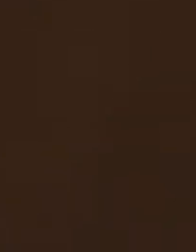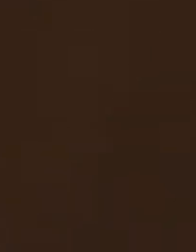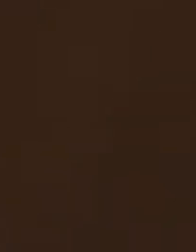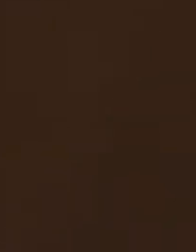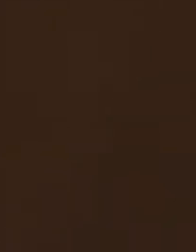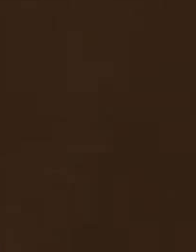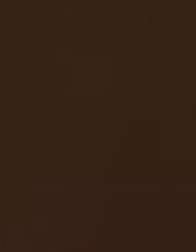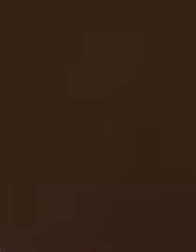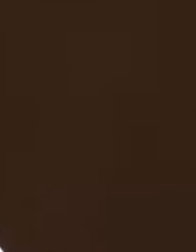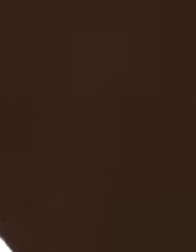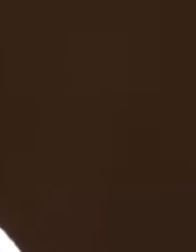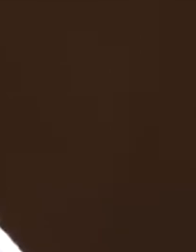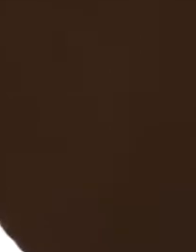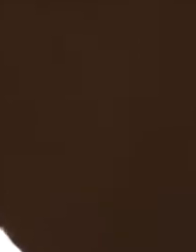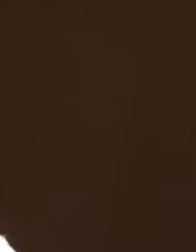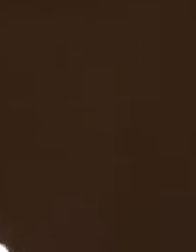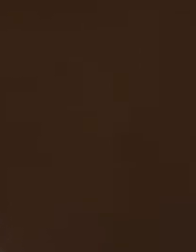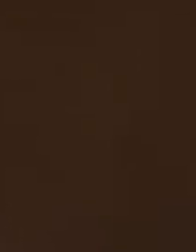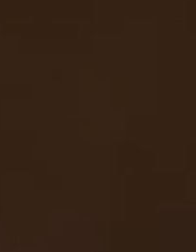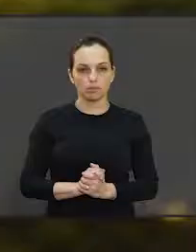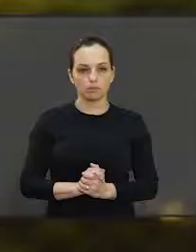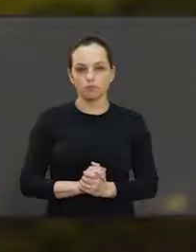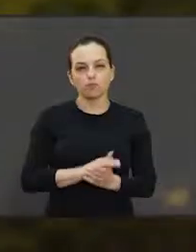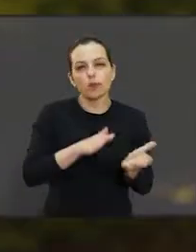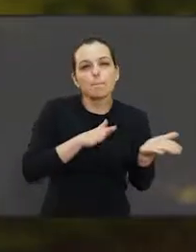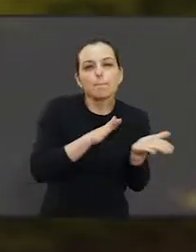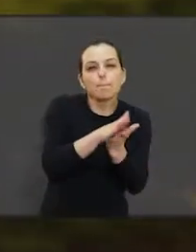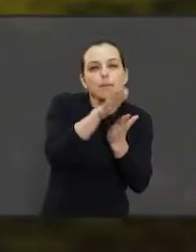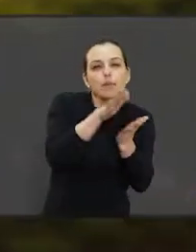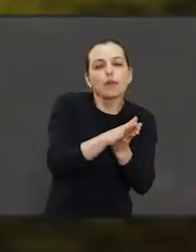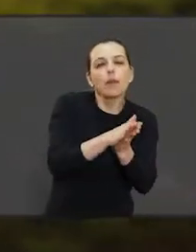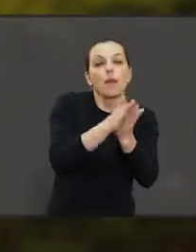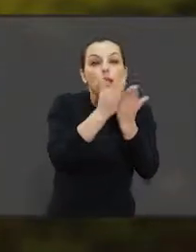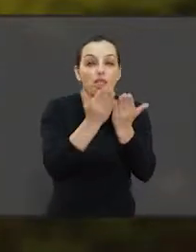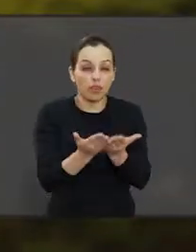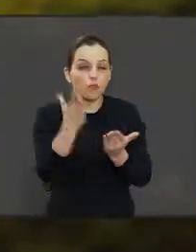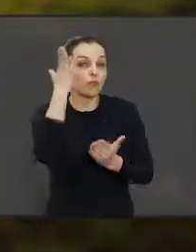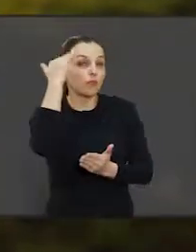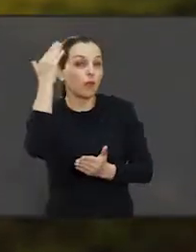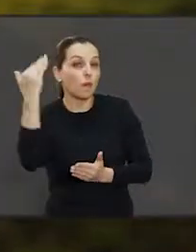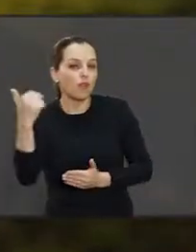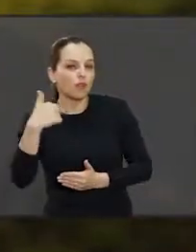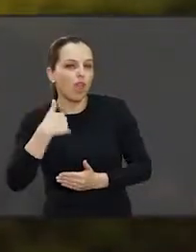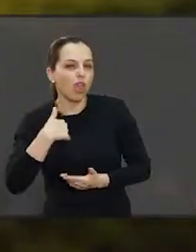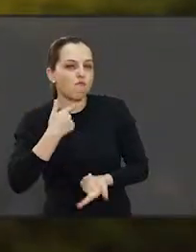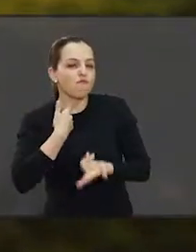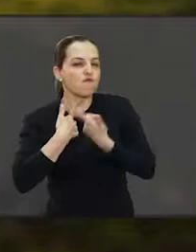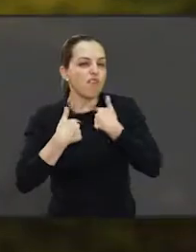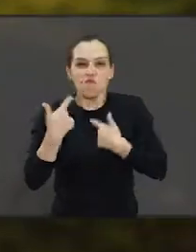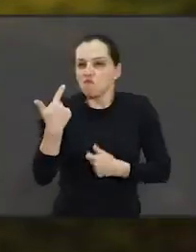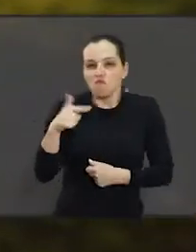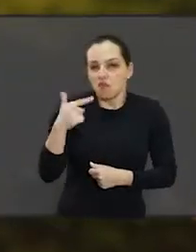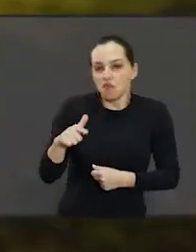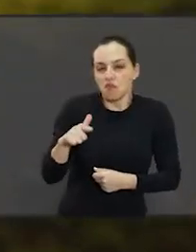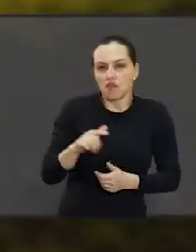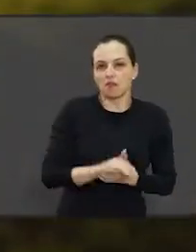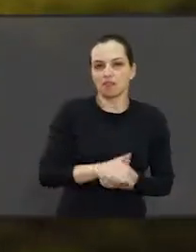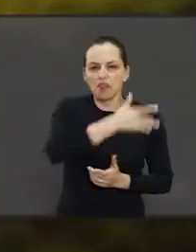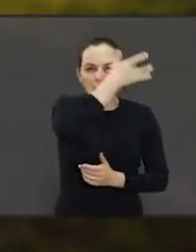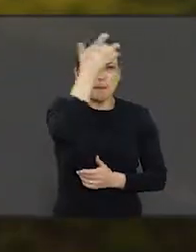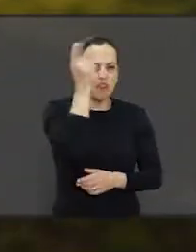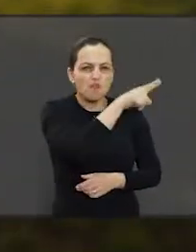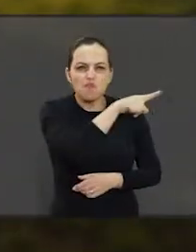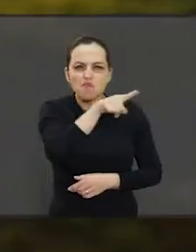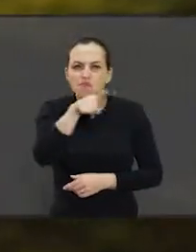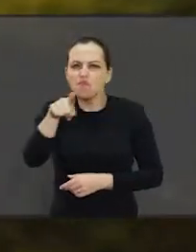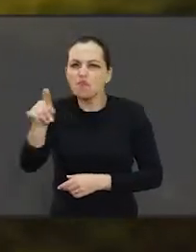poucos os idosos discriminados. Eu não tenho muita pretensão à publicação, porque eu acho que a minha função é escrever. Aí